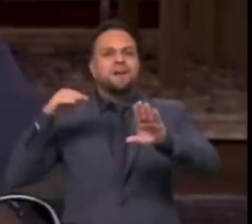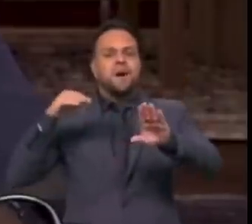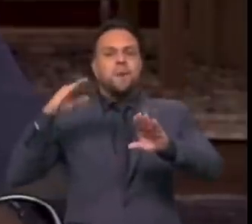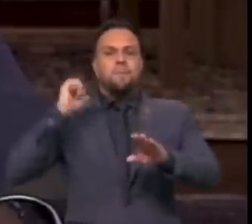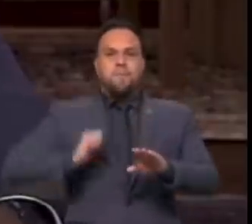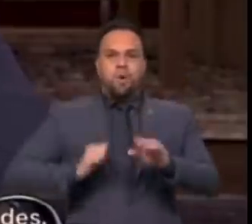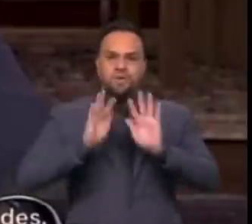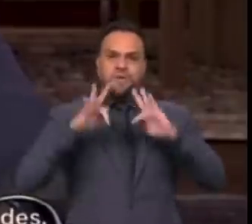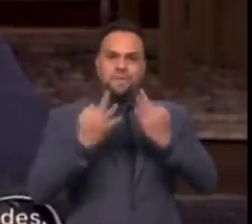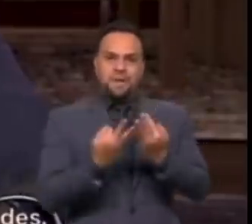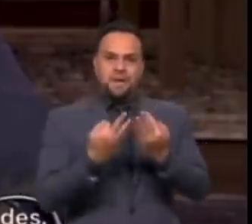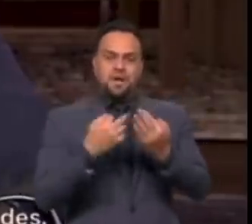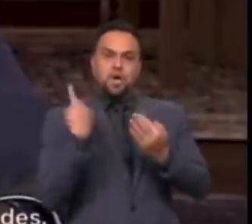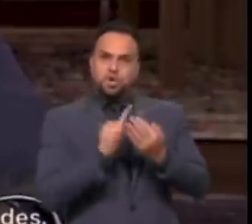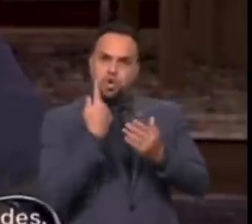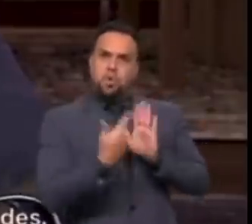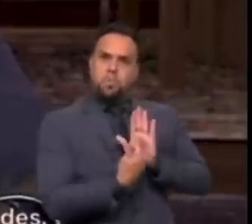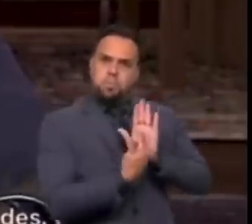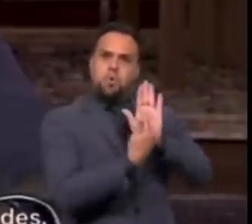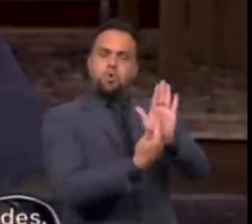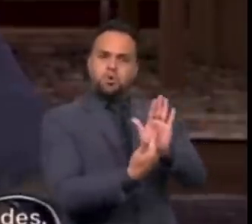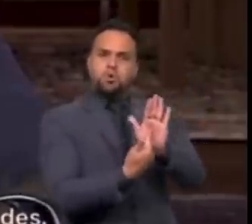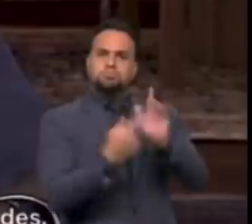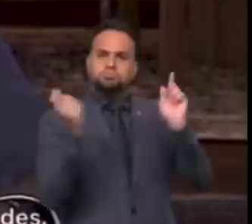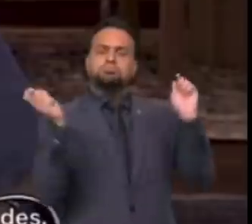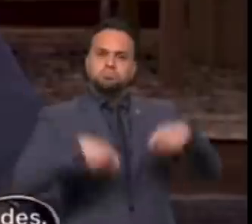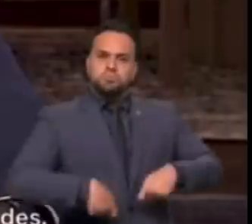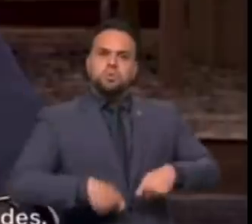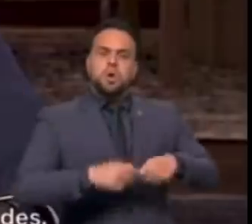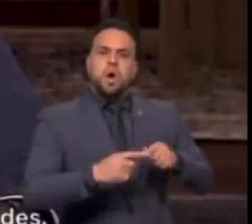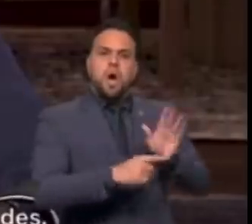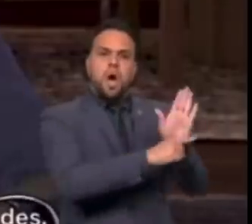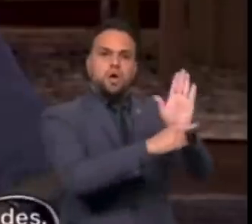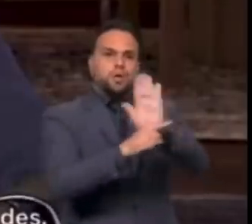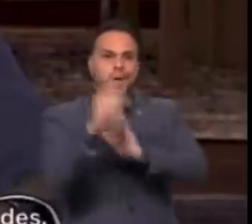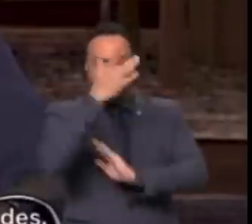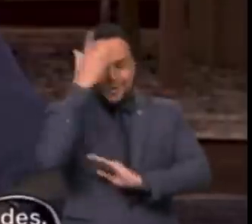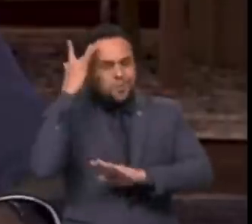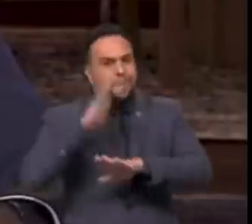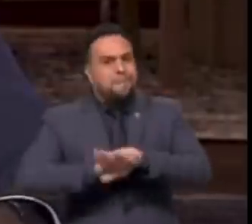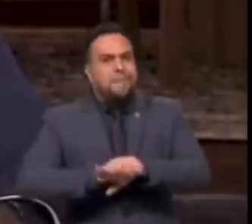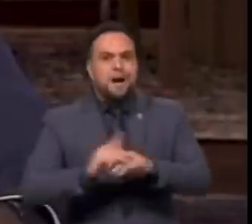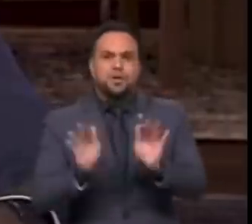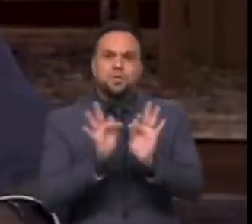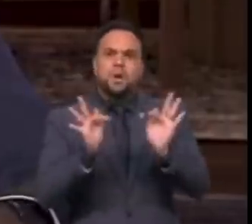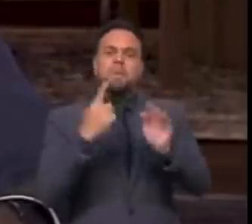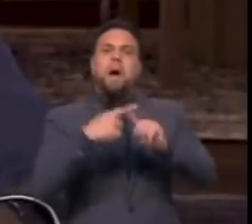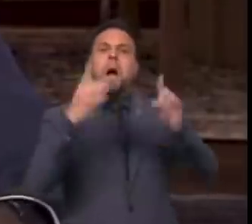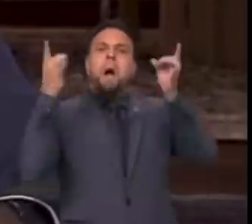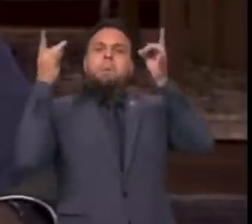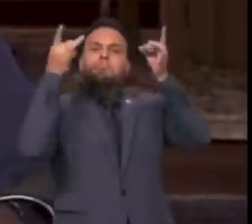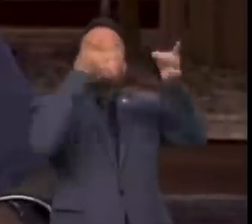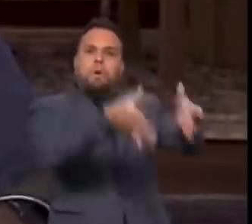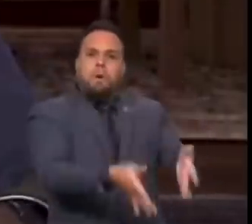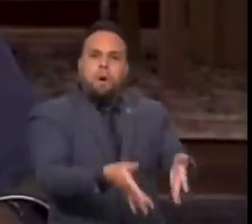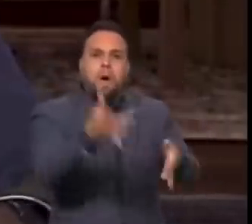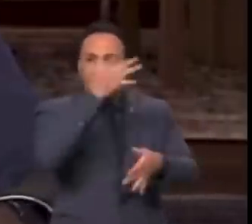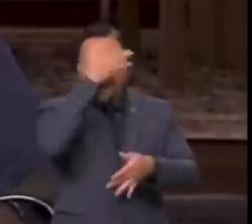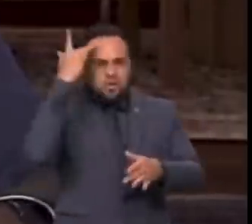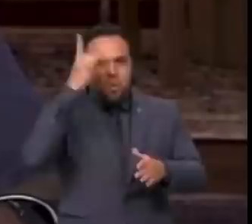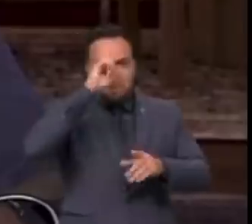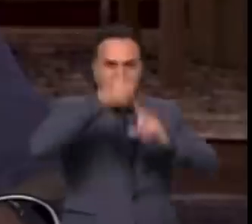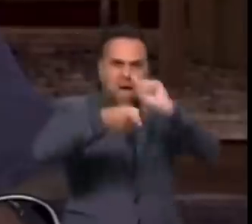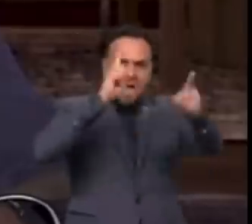antigo Bolsa Família mostramos Nossa identidade ao socorrer os mais Humildes que tinham sido abandonados